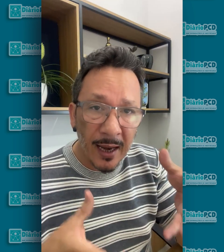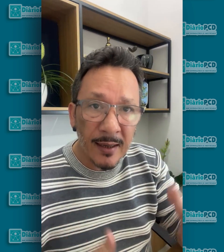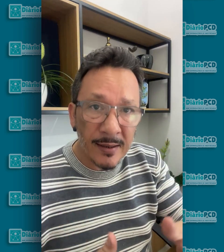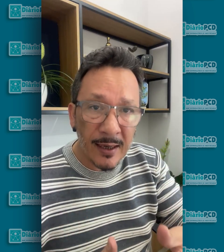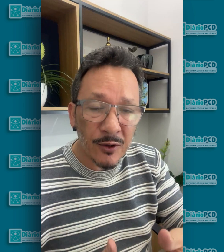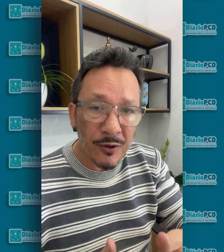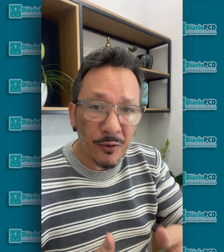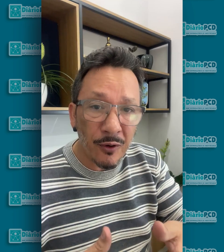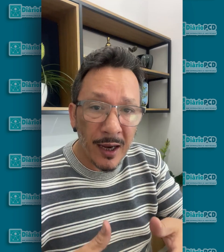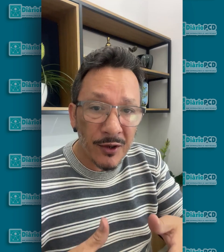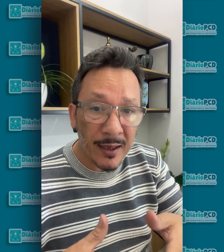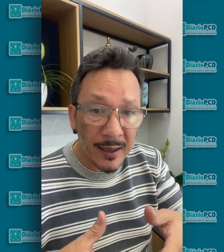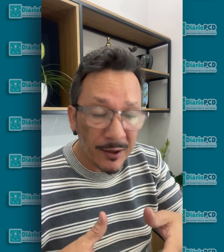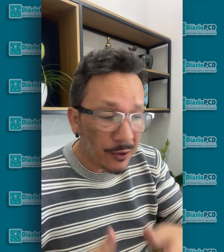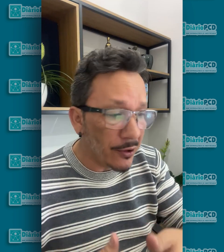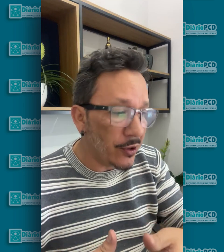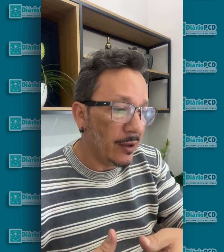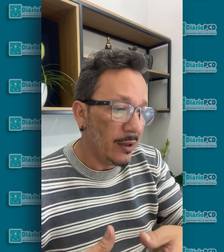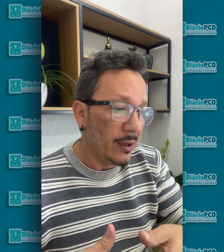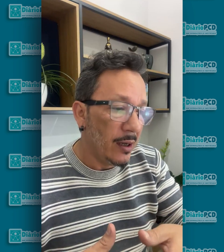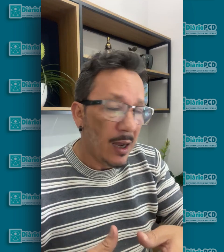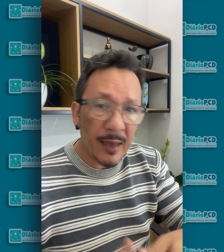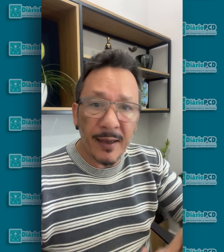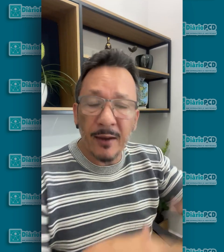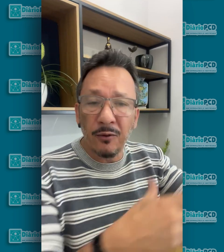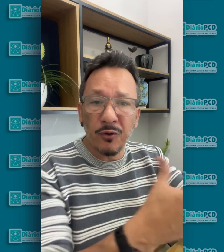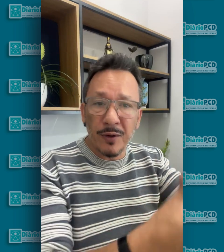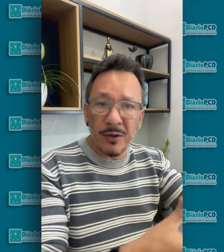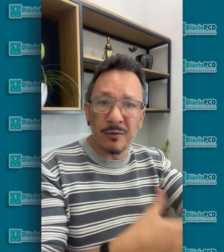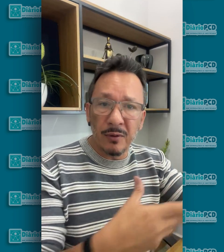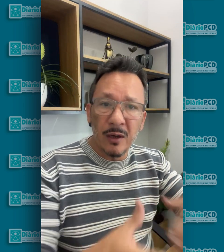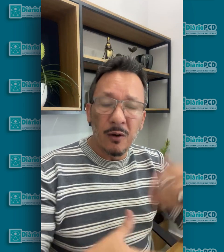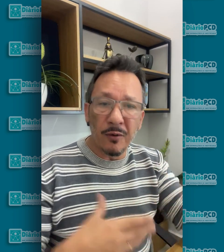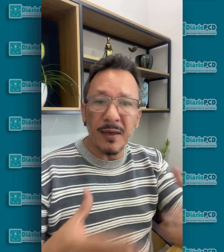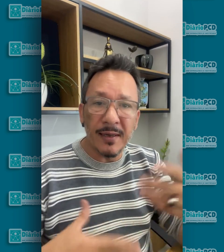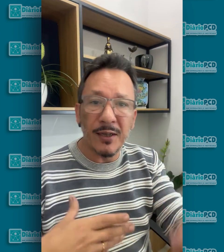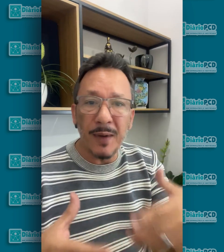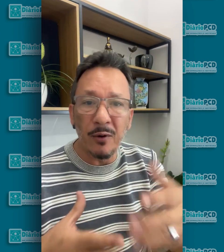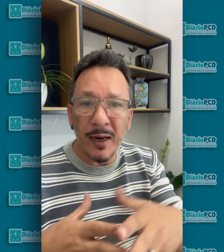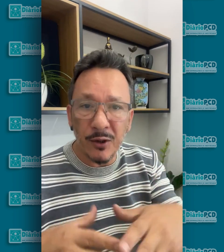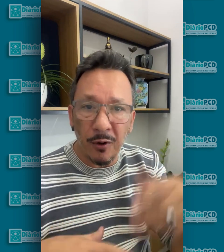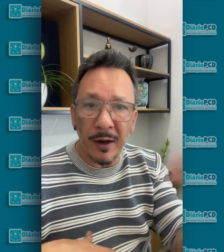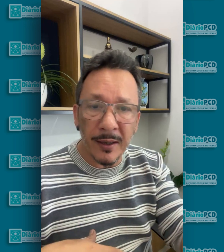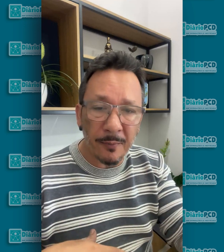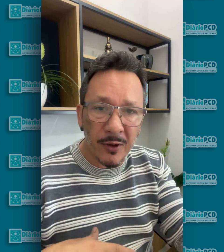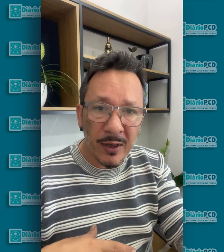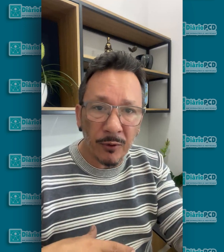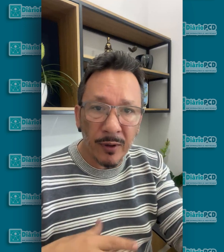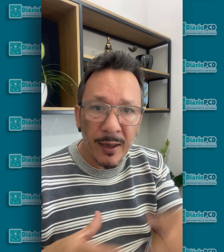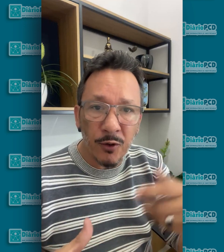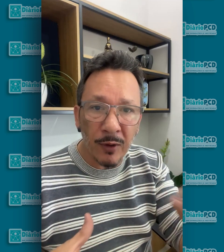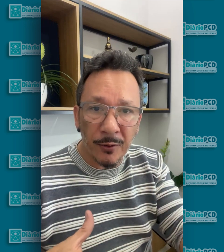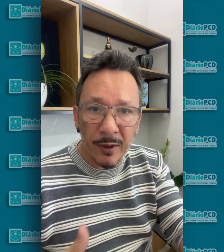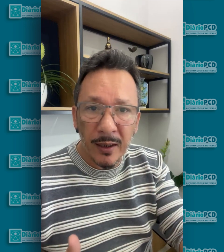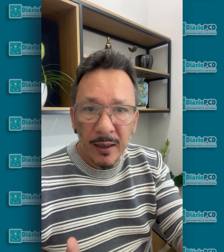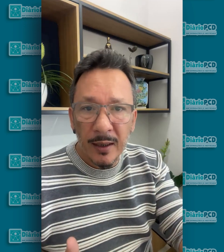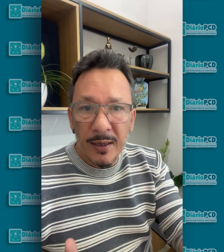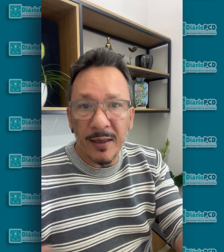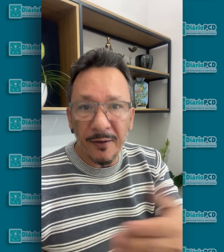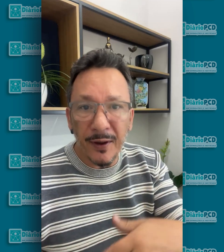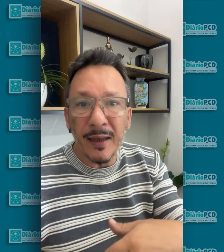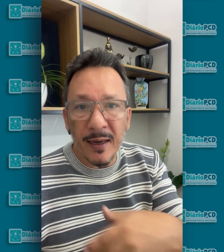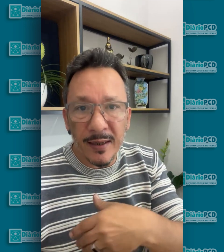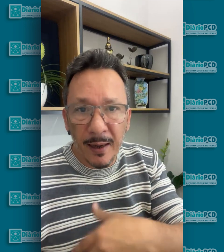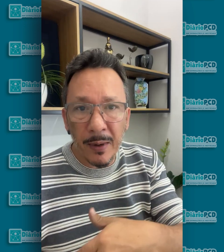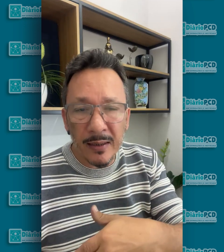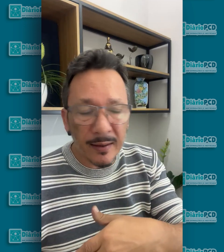realização das eleições do CONAD na data de hoje, até que o juízo conhecesse melhor a história, depois que a autoridade coatora